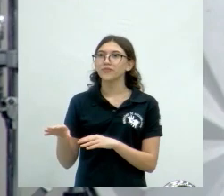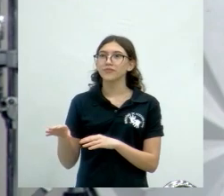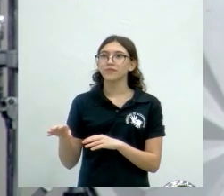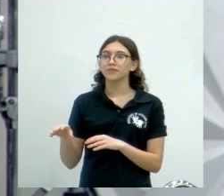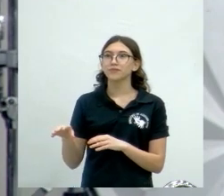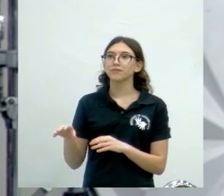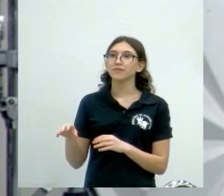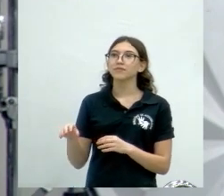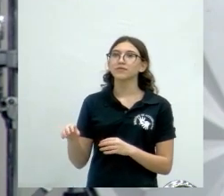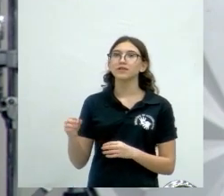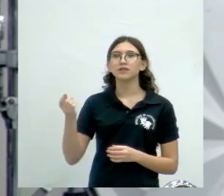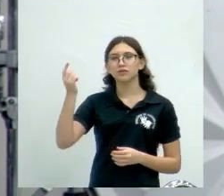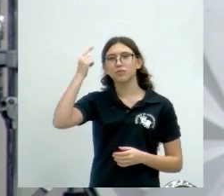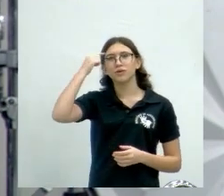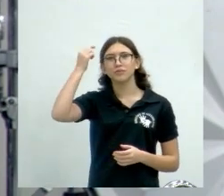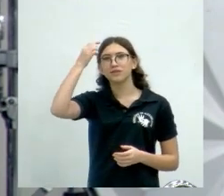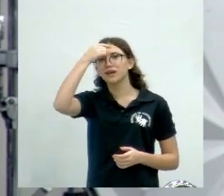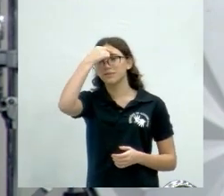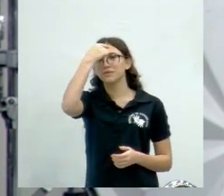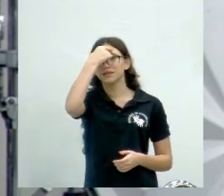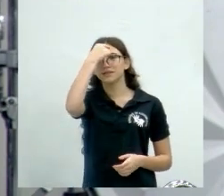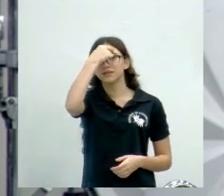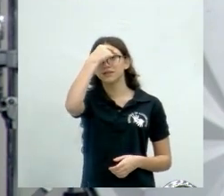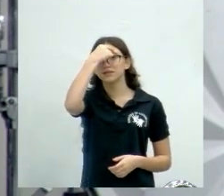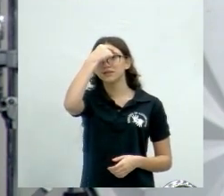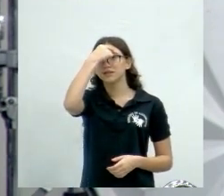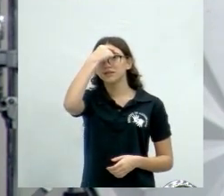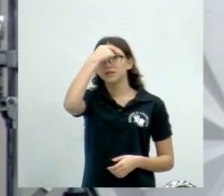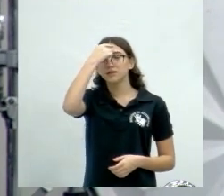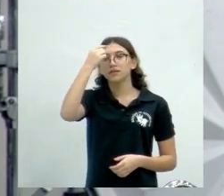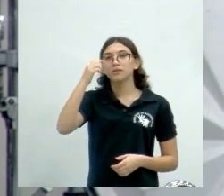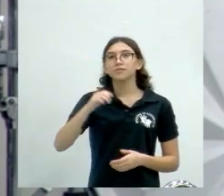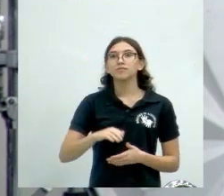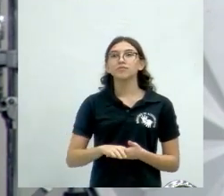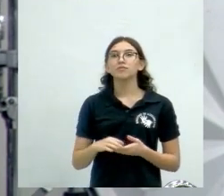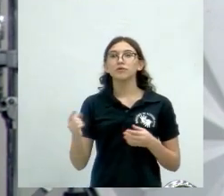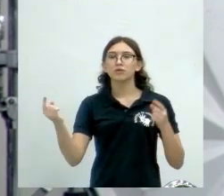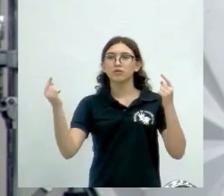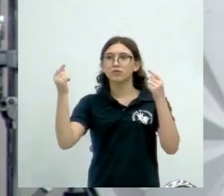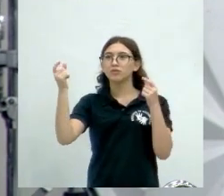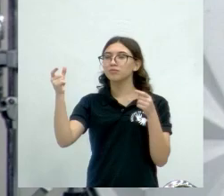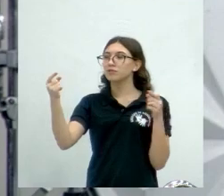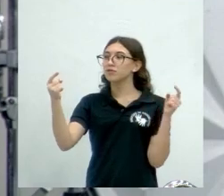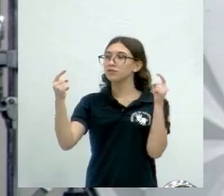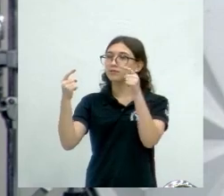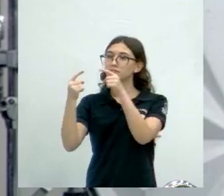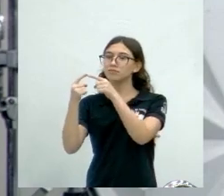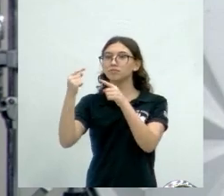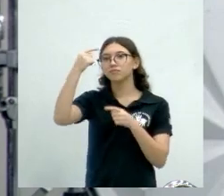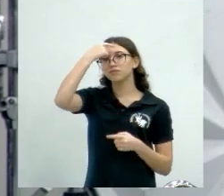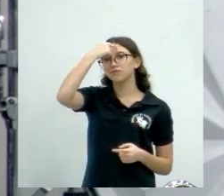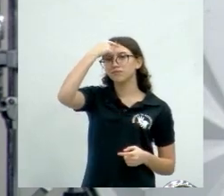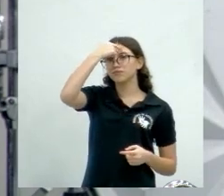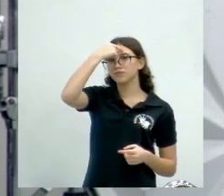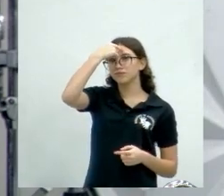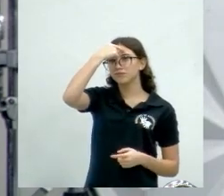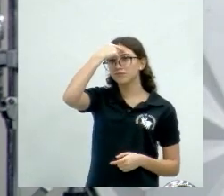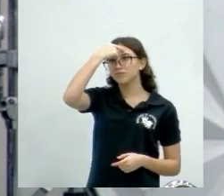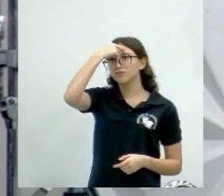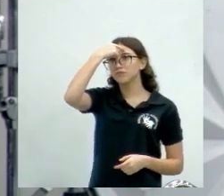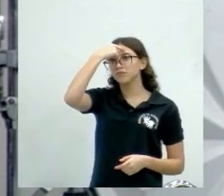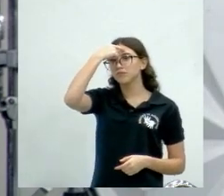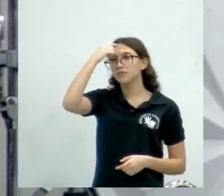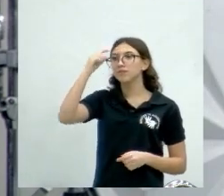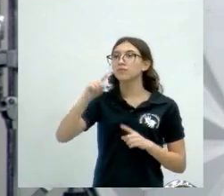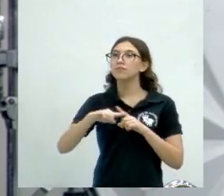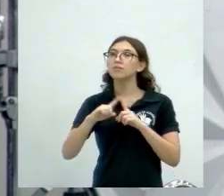algo mental, não apenas como algo ligado à nossa parte racional, mas uma qualidade